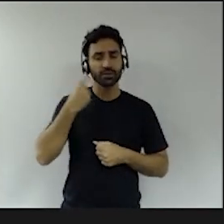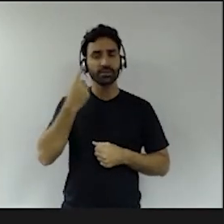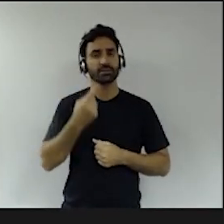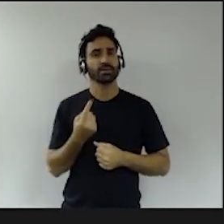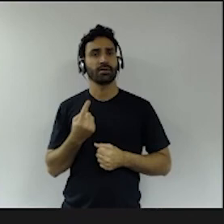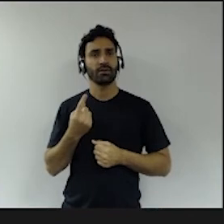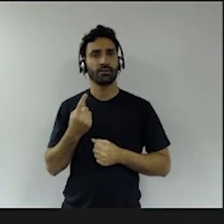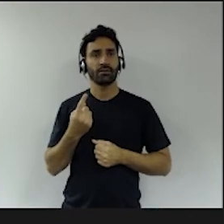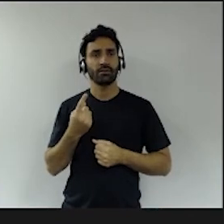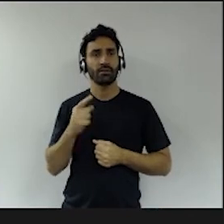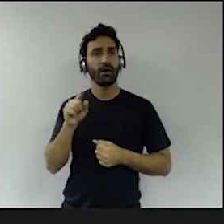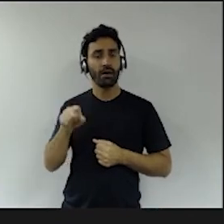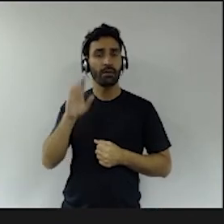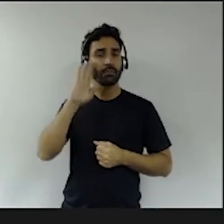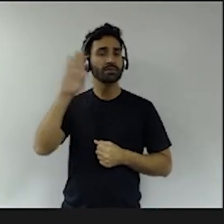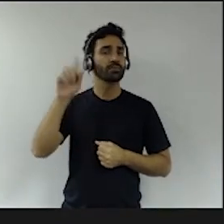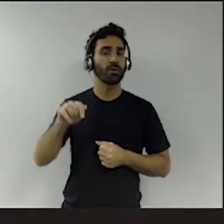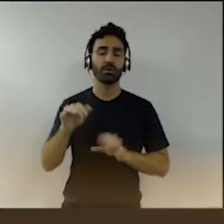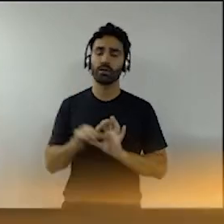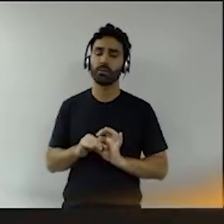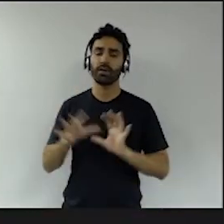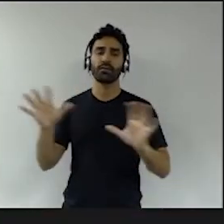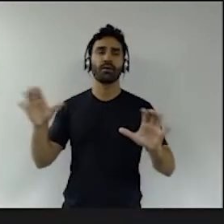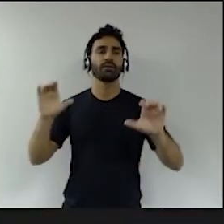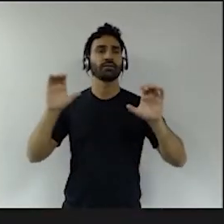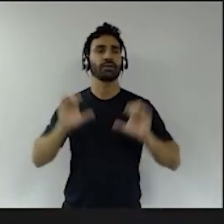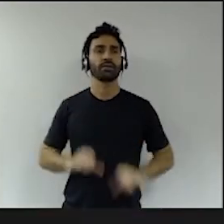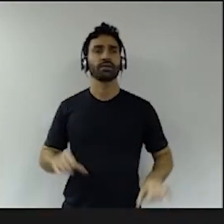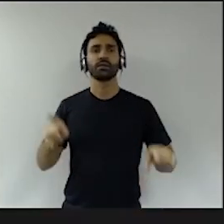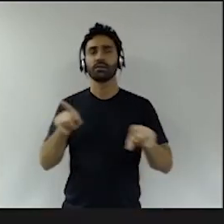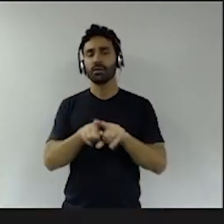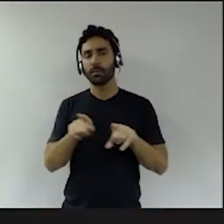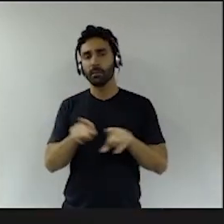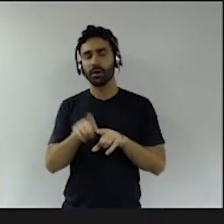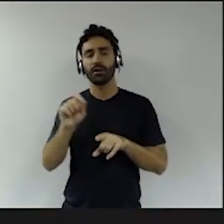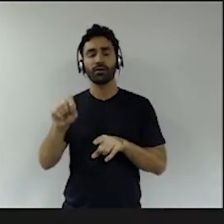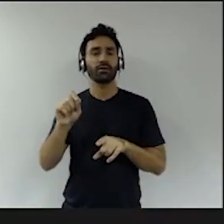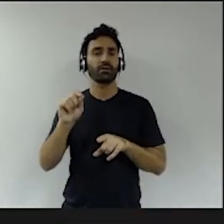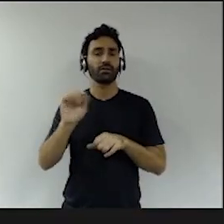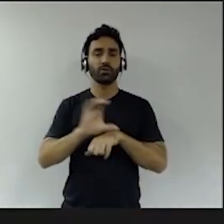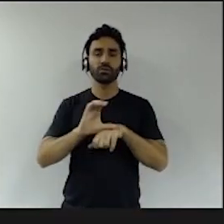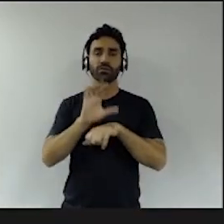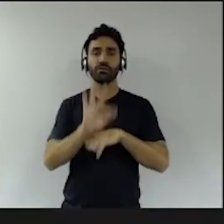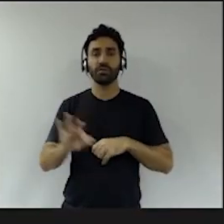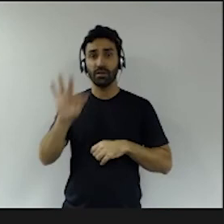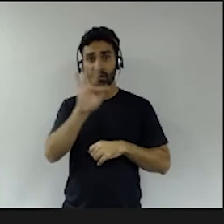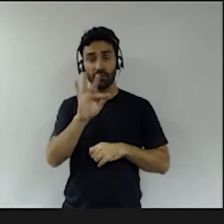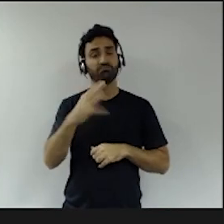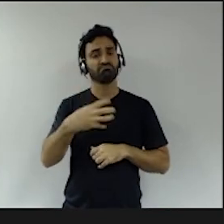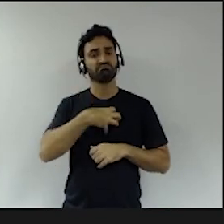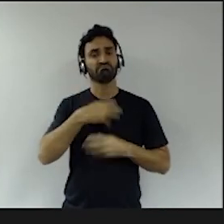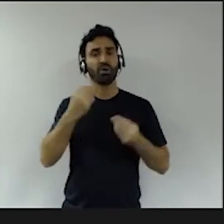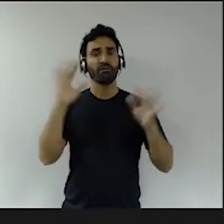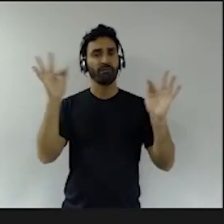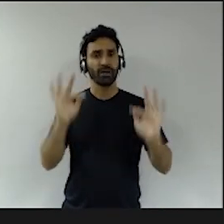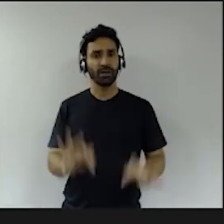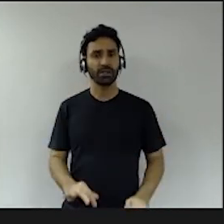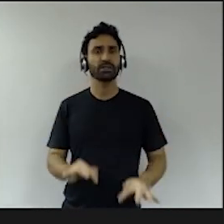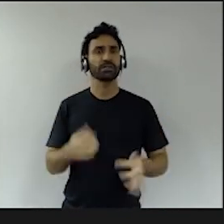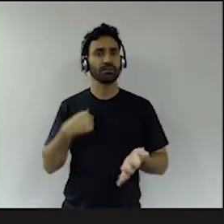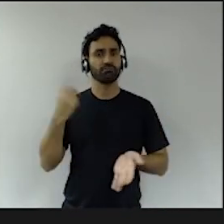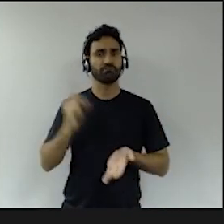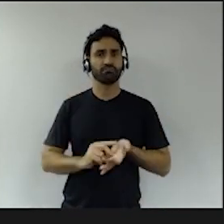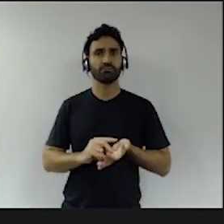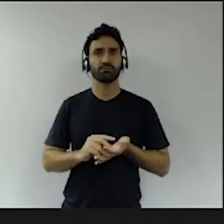registro maior da liberdade, da cidadania, da Constituição Federal. Então, eu fico muito feliz, a honra é toda